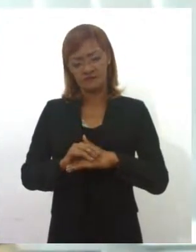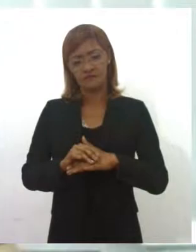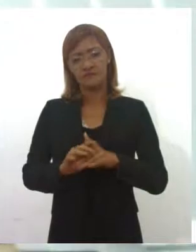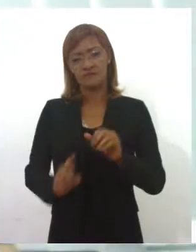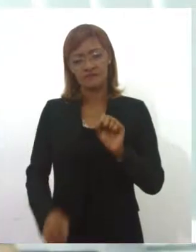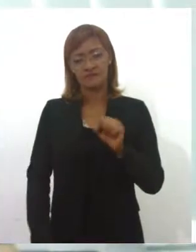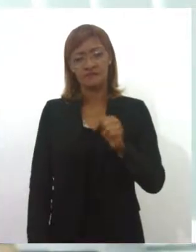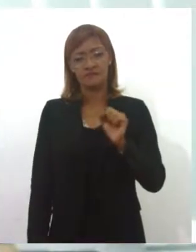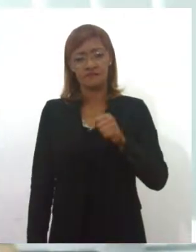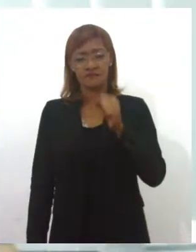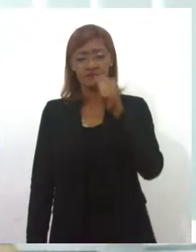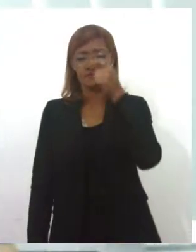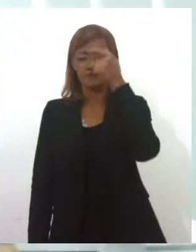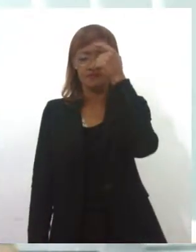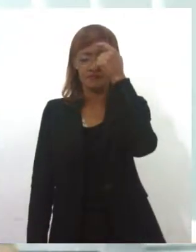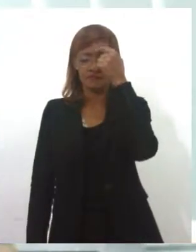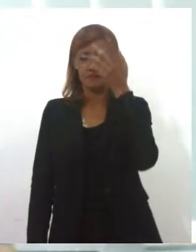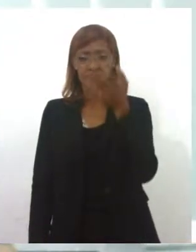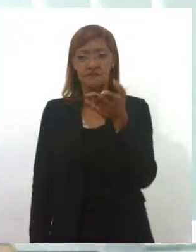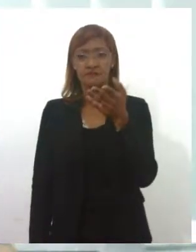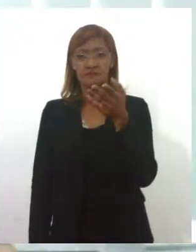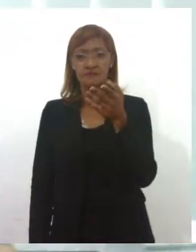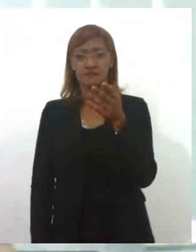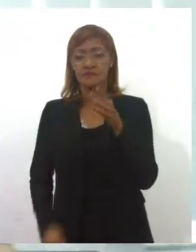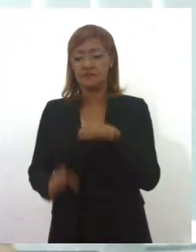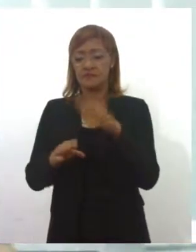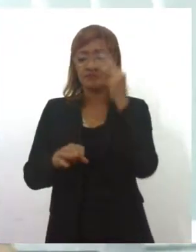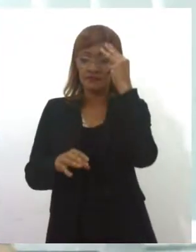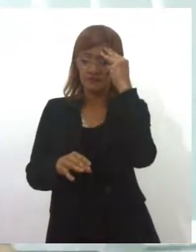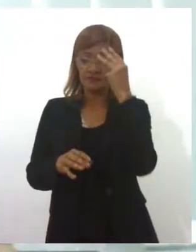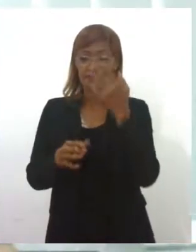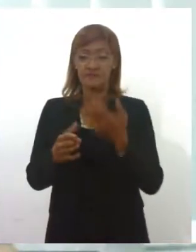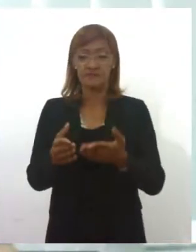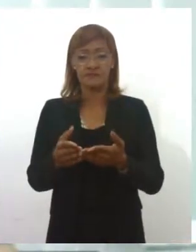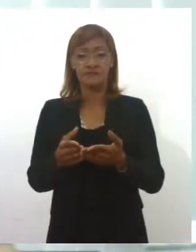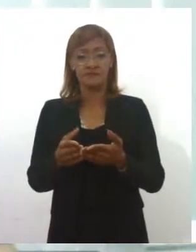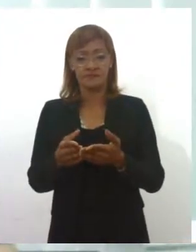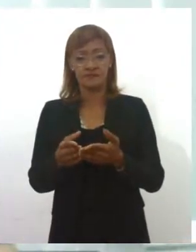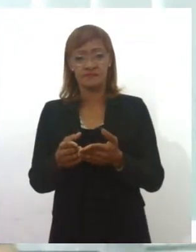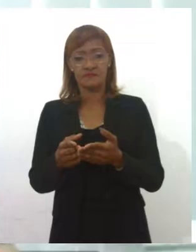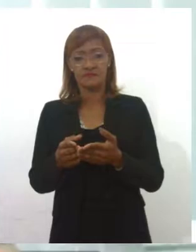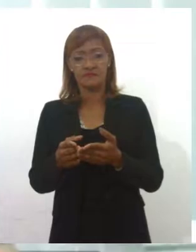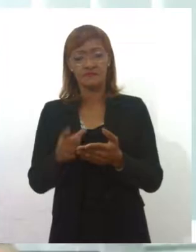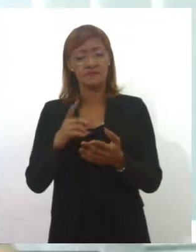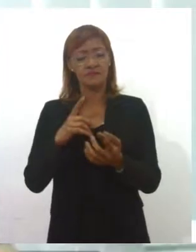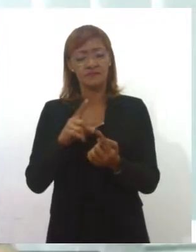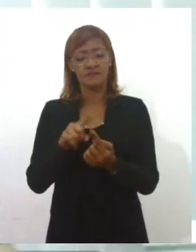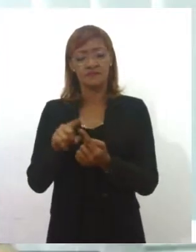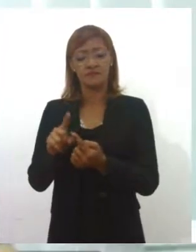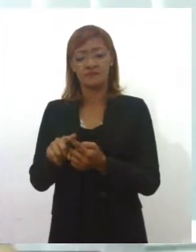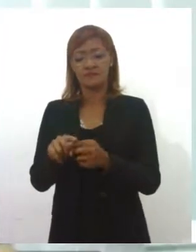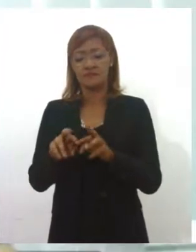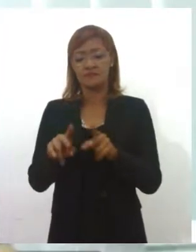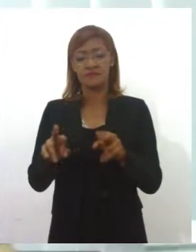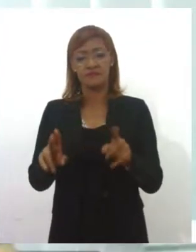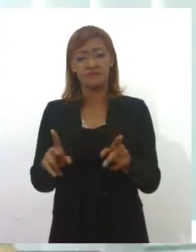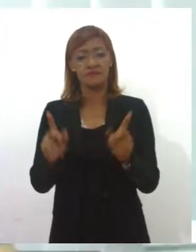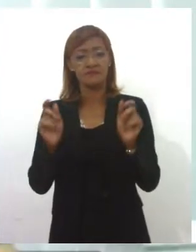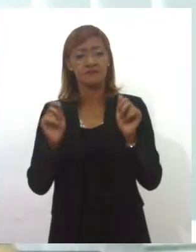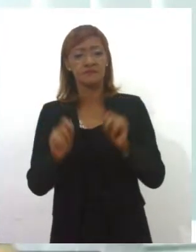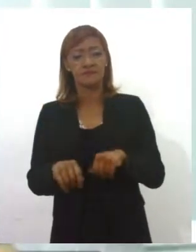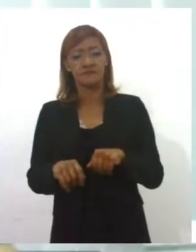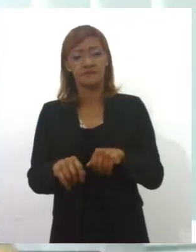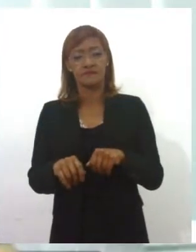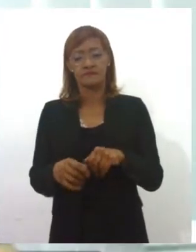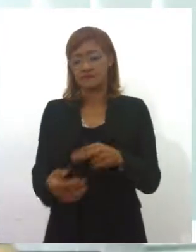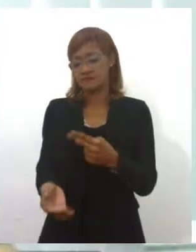muitas vezes Existem várias doenças relacionadas à saúde mental e doenças que podem levar à